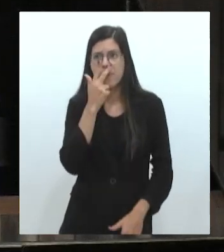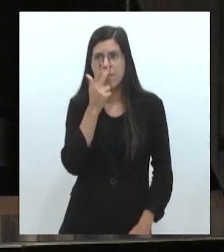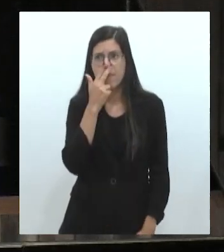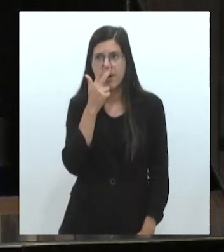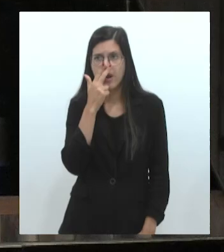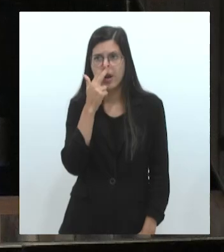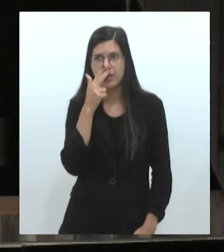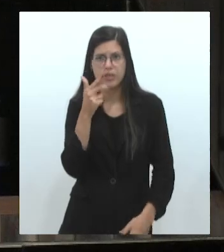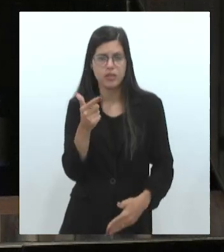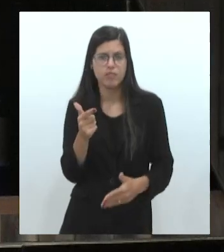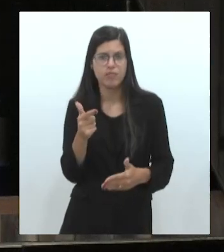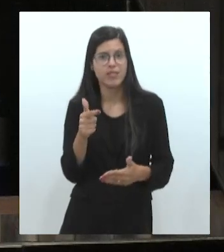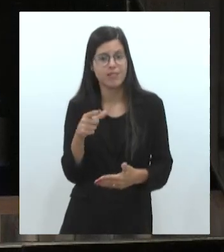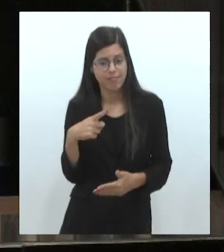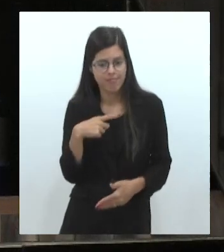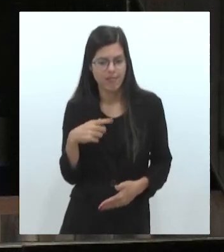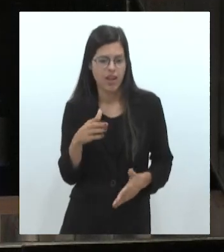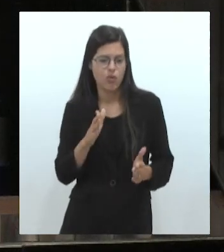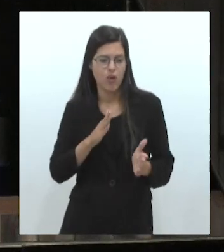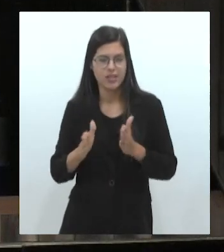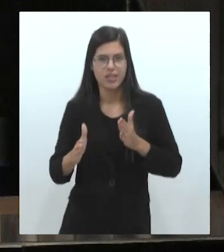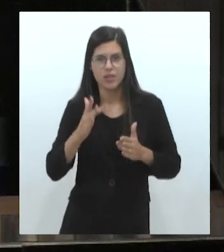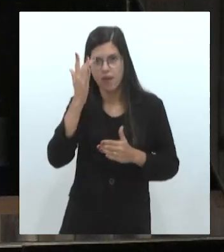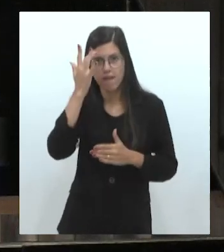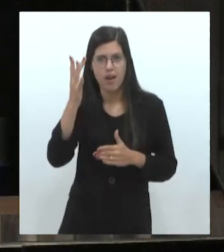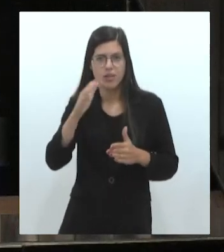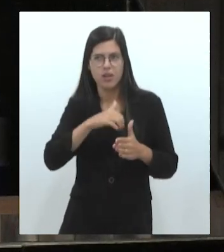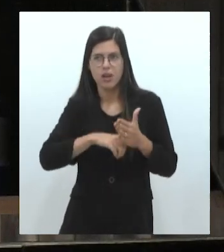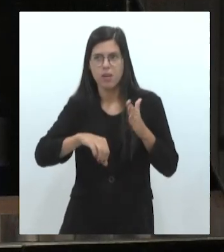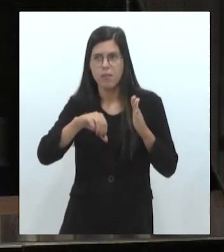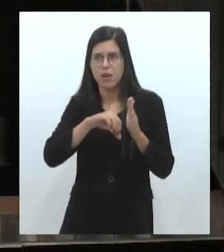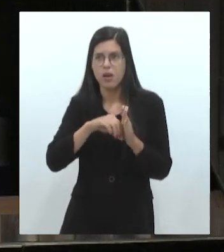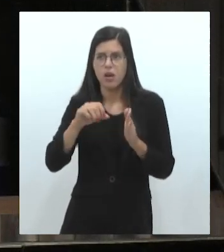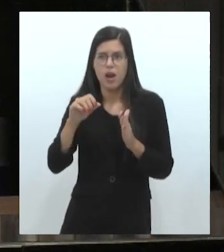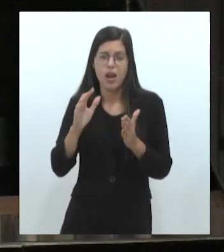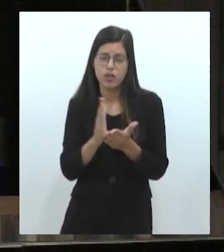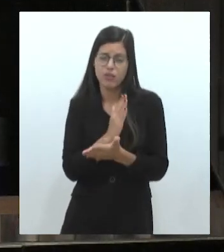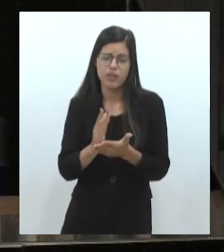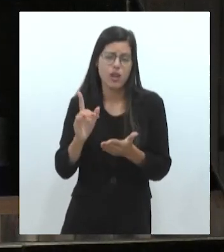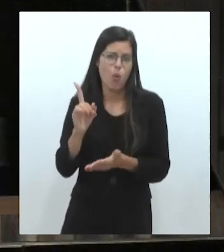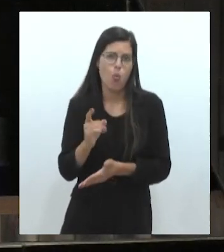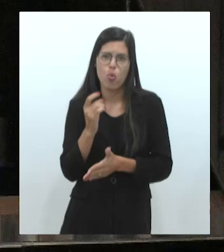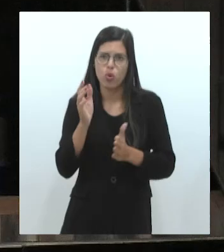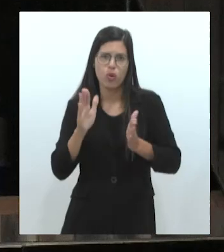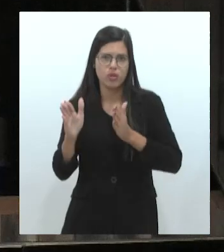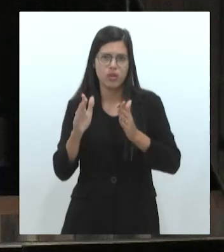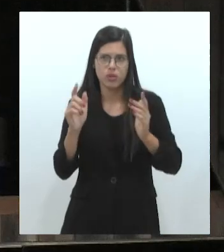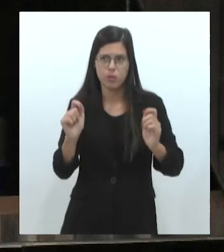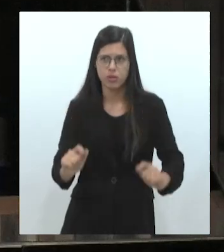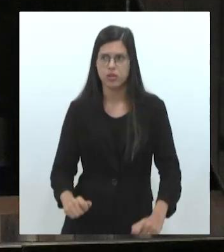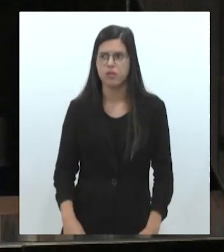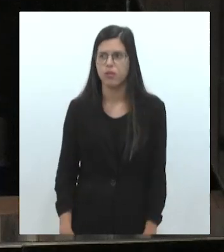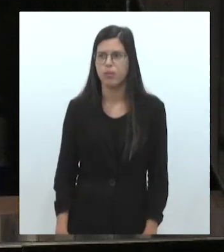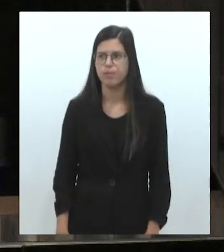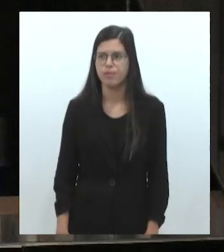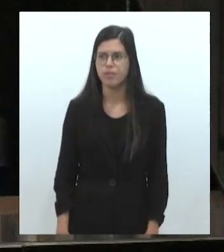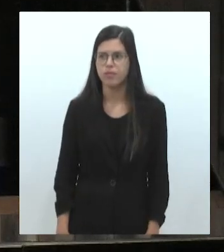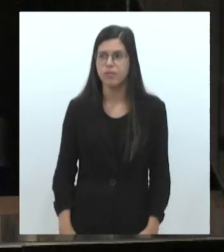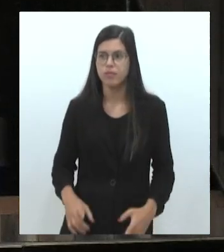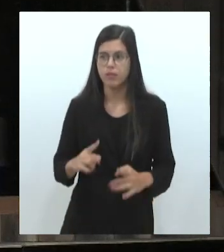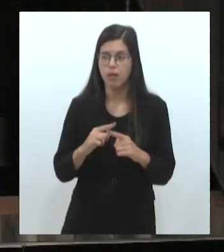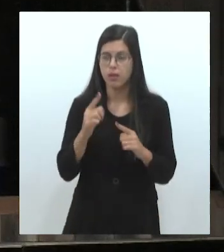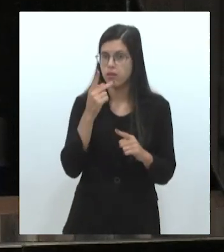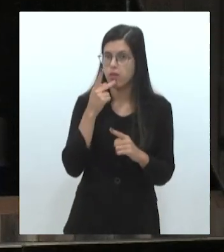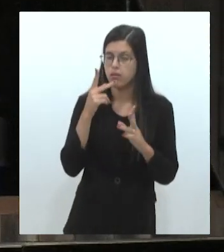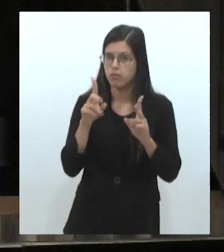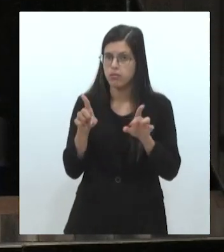ao acesso à criminalidade. Por vezes, é o único acesso possível. Agora, falamos daqueles, prioritariamente, que